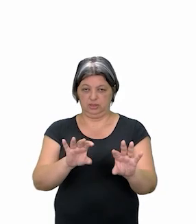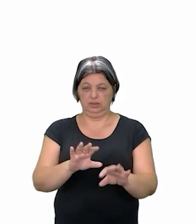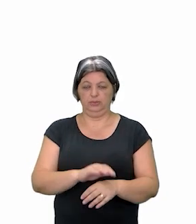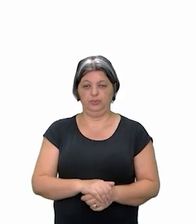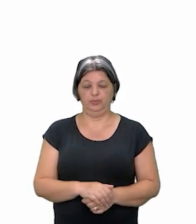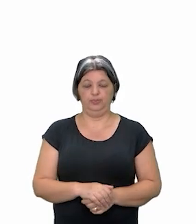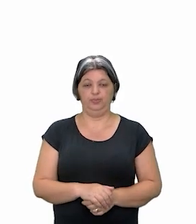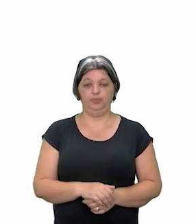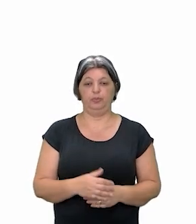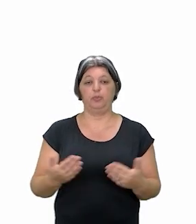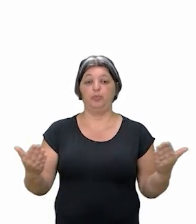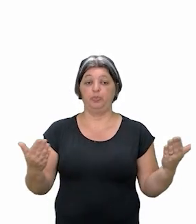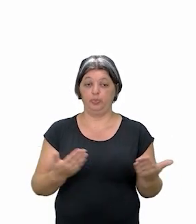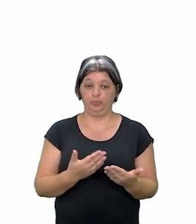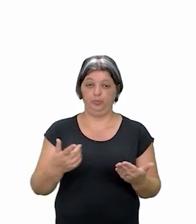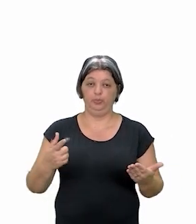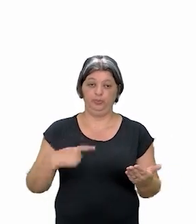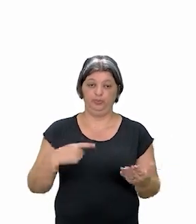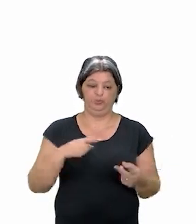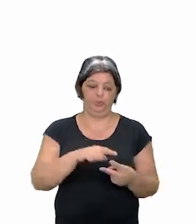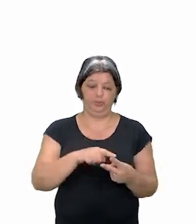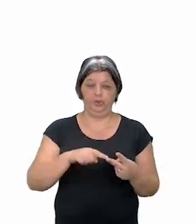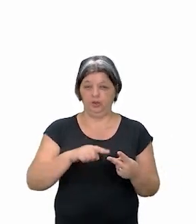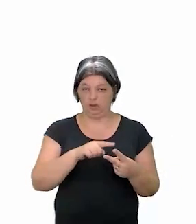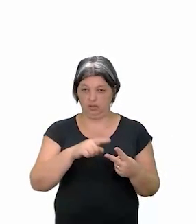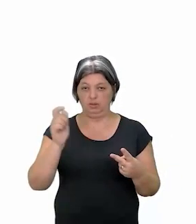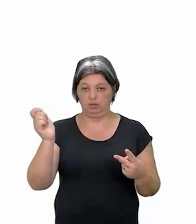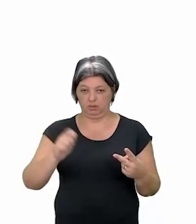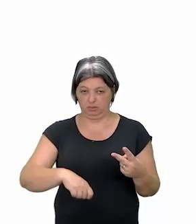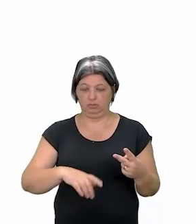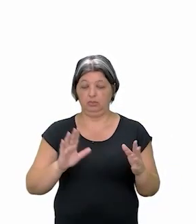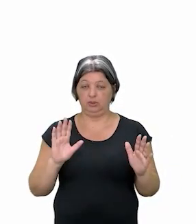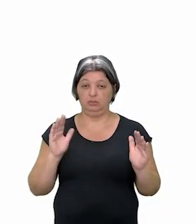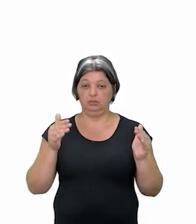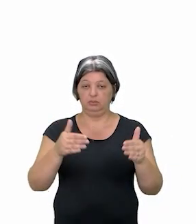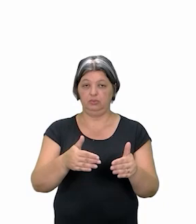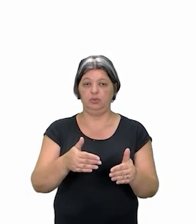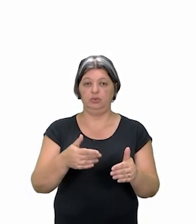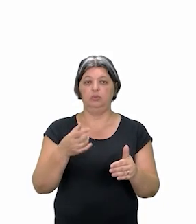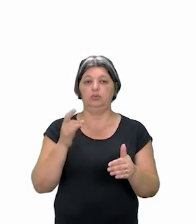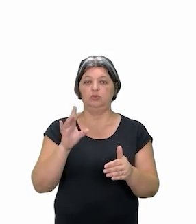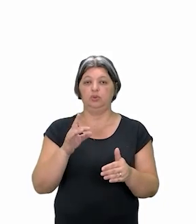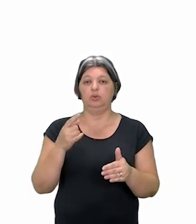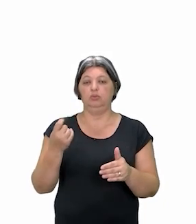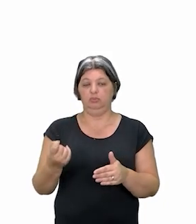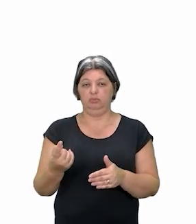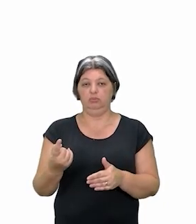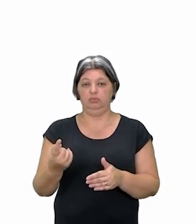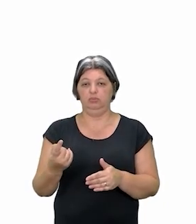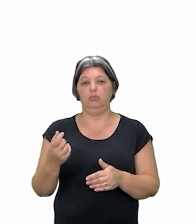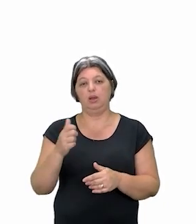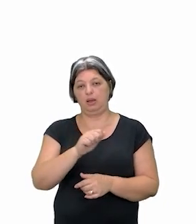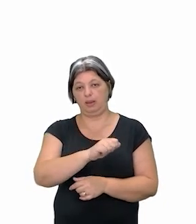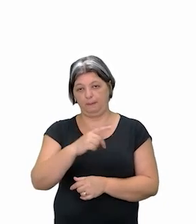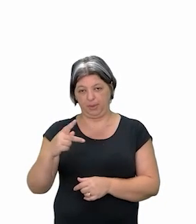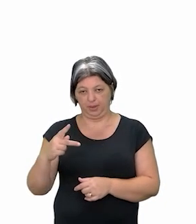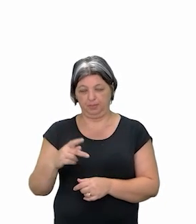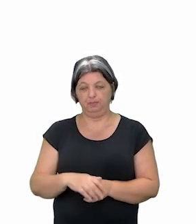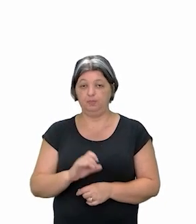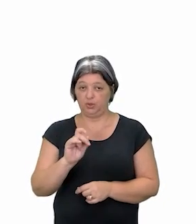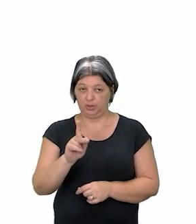a gente trouxe aqui a dupla possibilidade, mas iremos trabalhar e nos aprofundar com a AP. Tudo